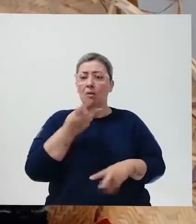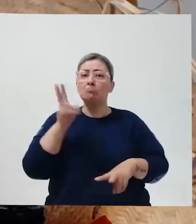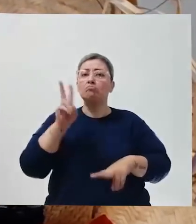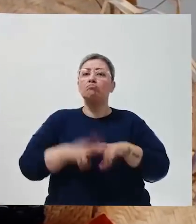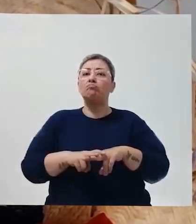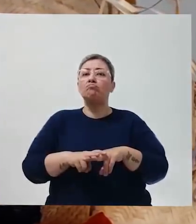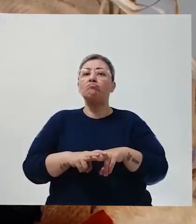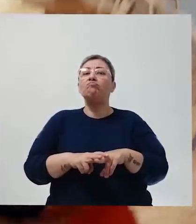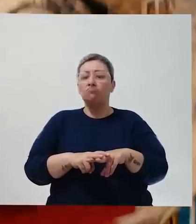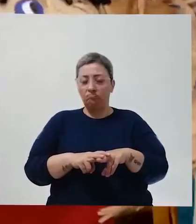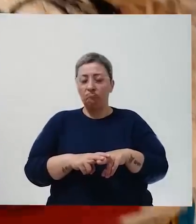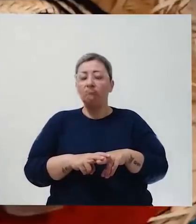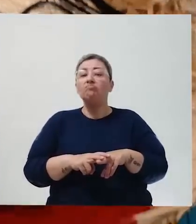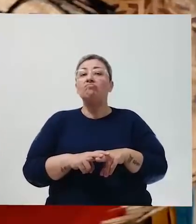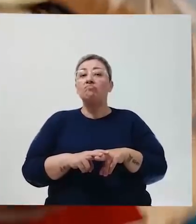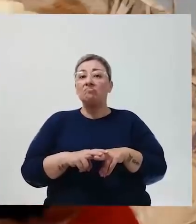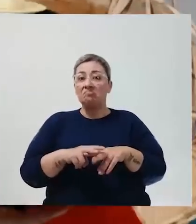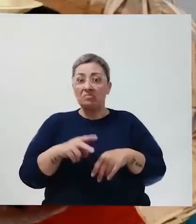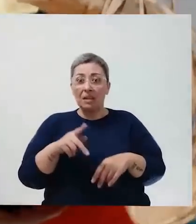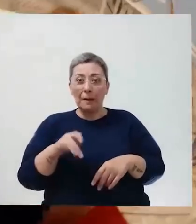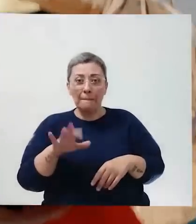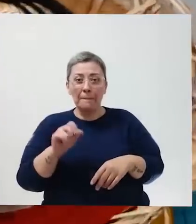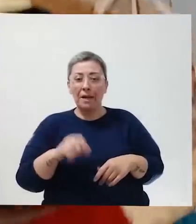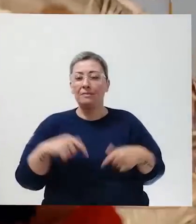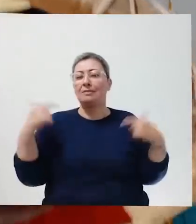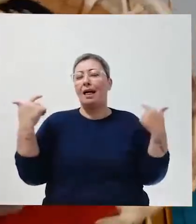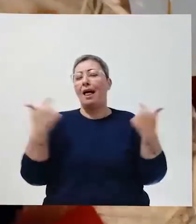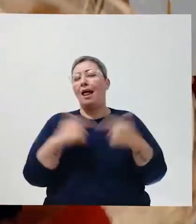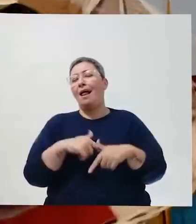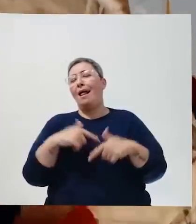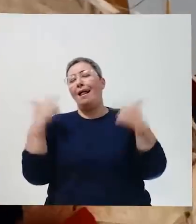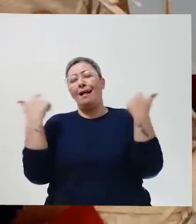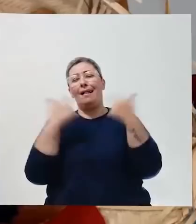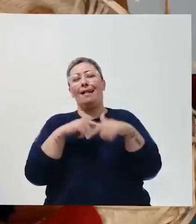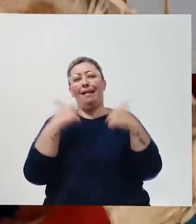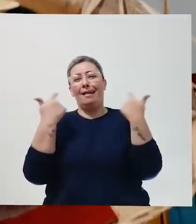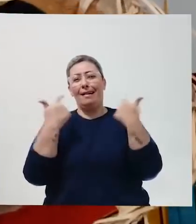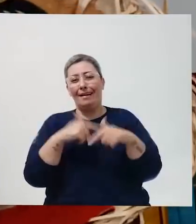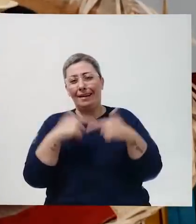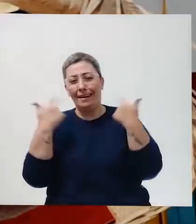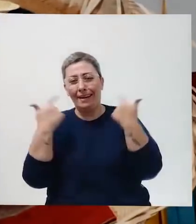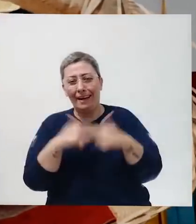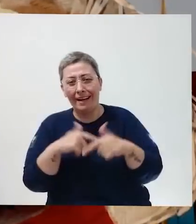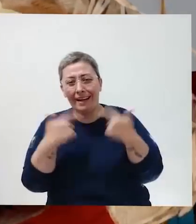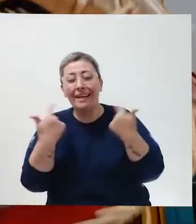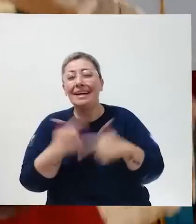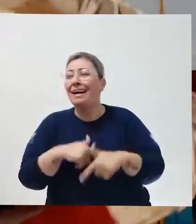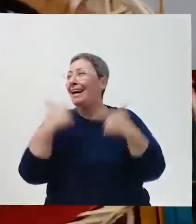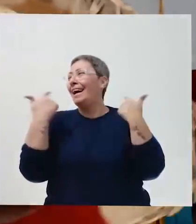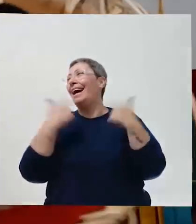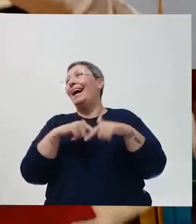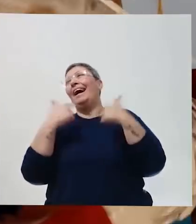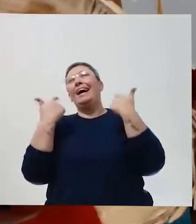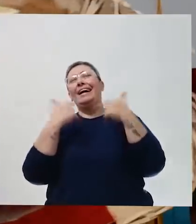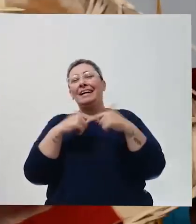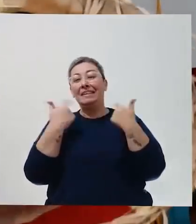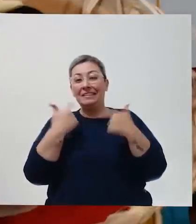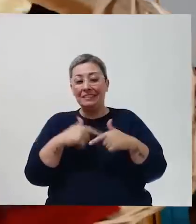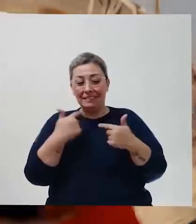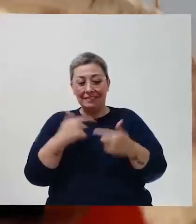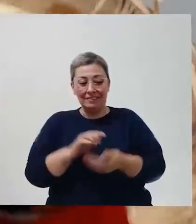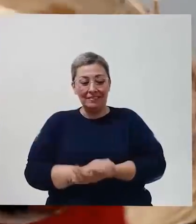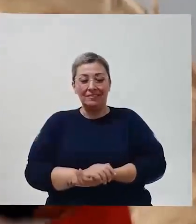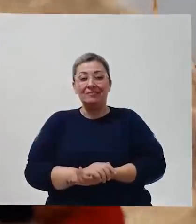assim, foi preso. E Pedro caiu numa risada, numa risada, numa